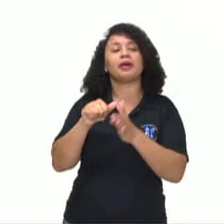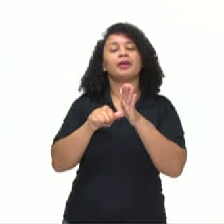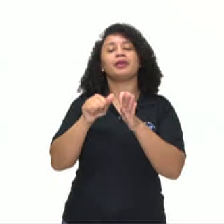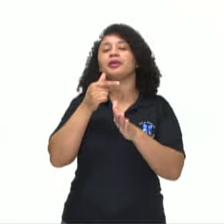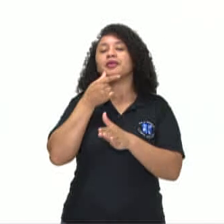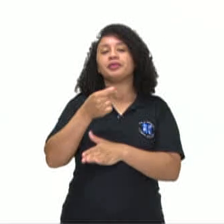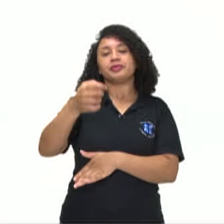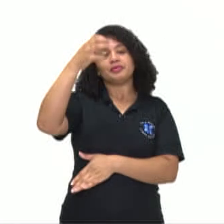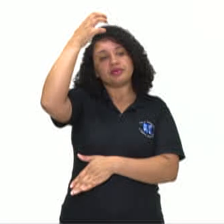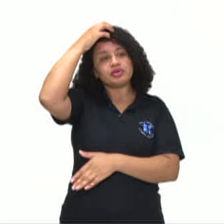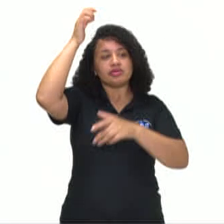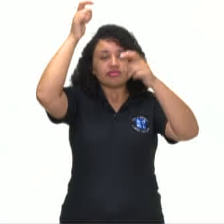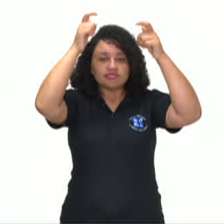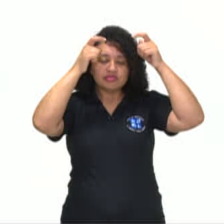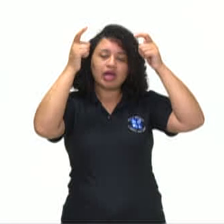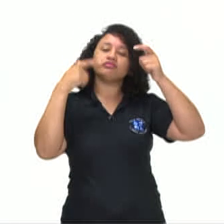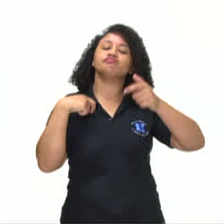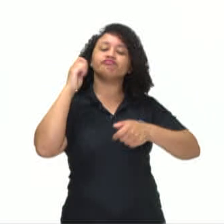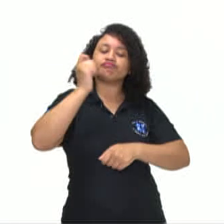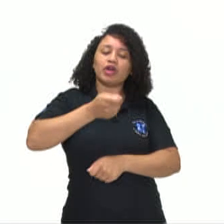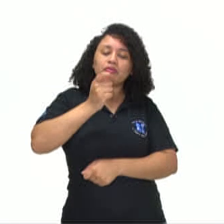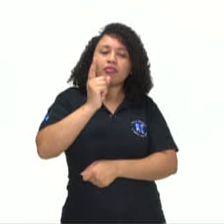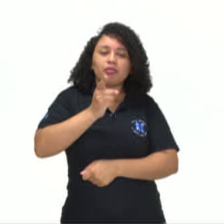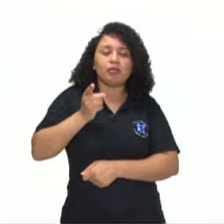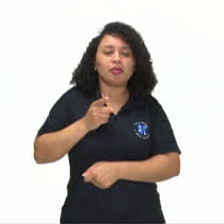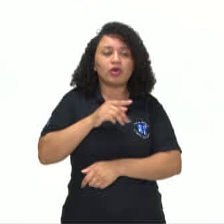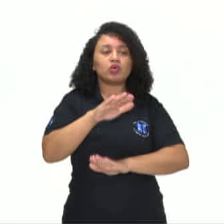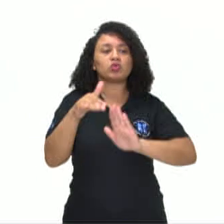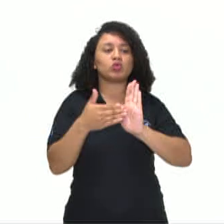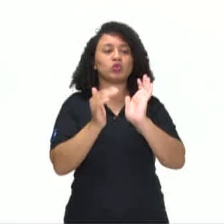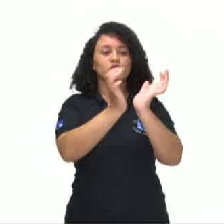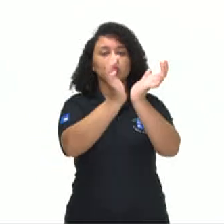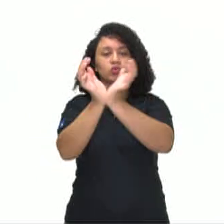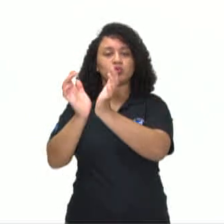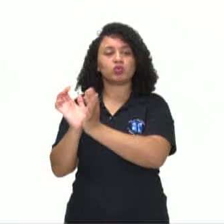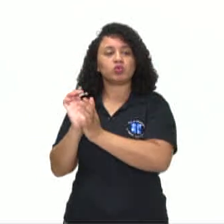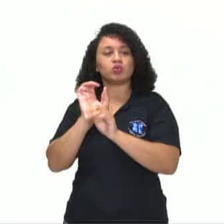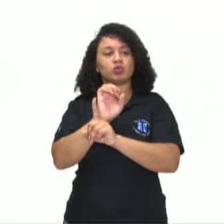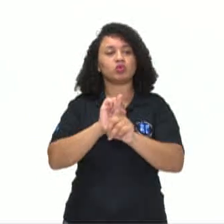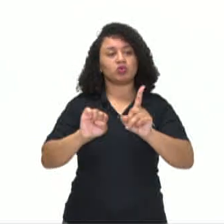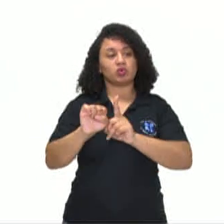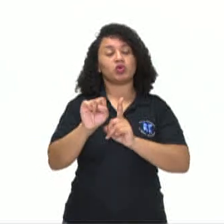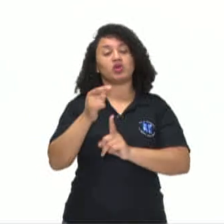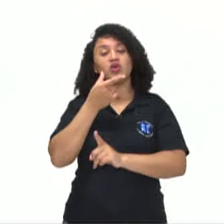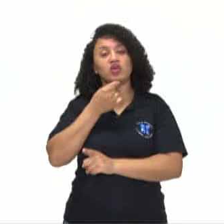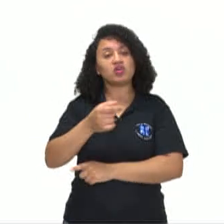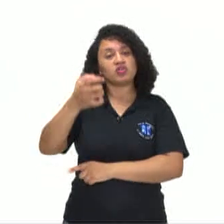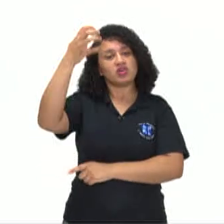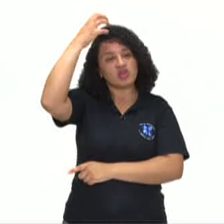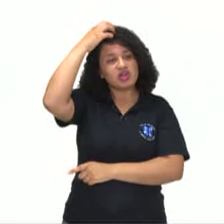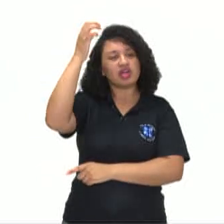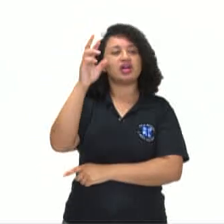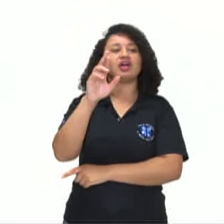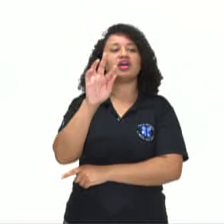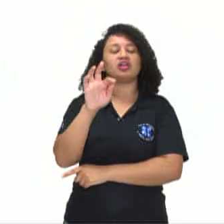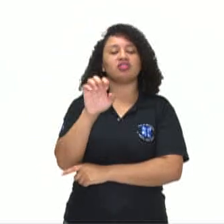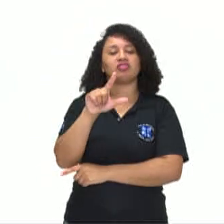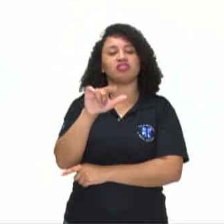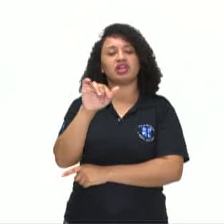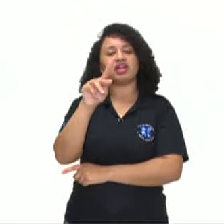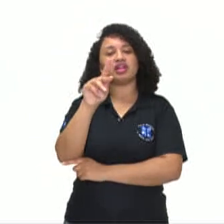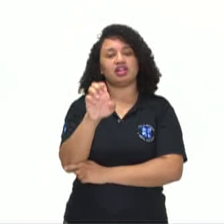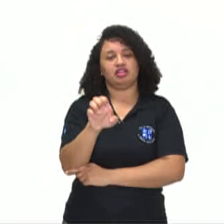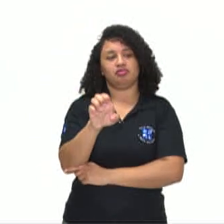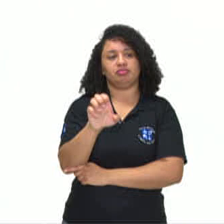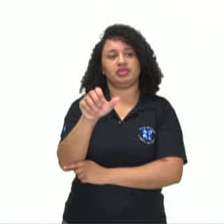a impor a sua autoridade a todos os grupos sociais foi o rei Felipe Augusto, né? Vejam que ali, no finalzinho